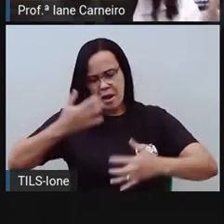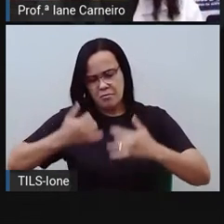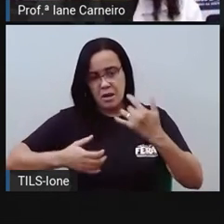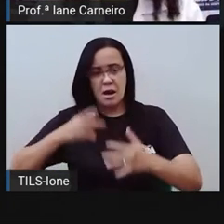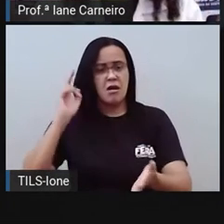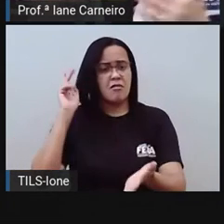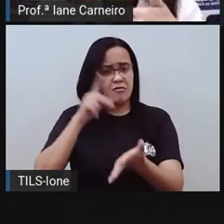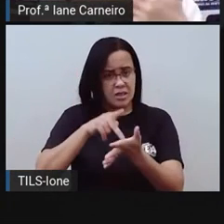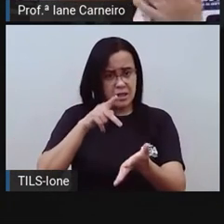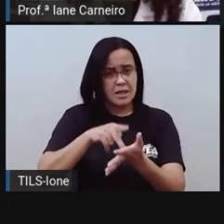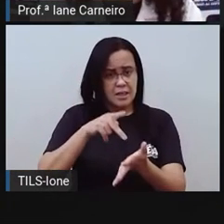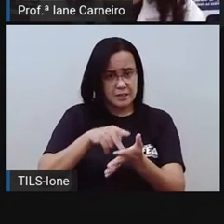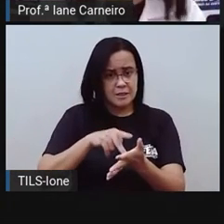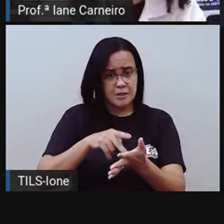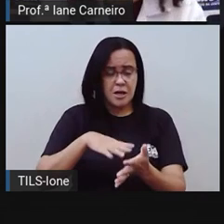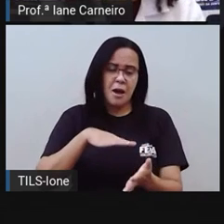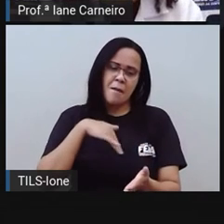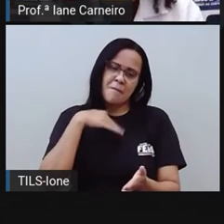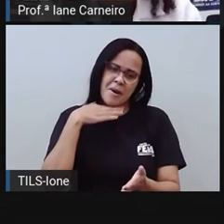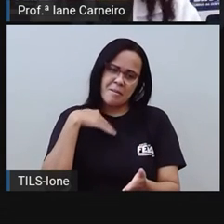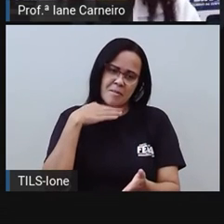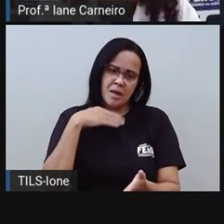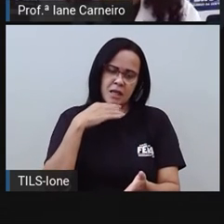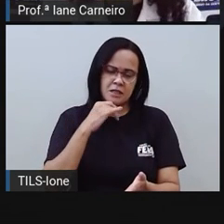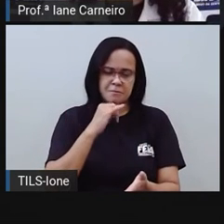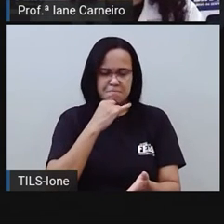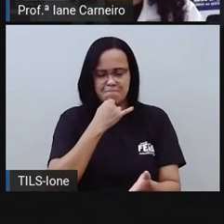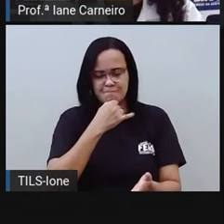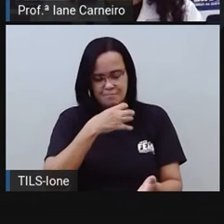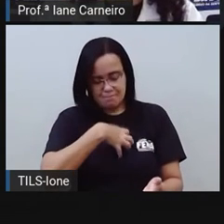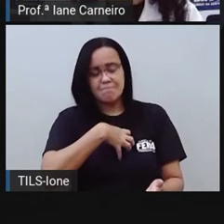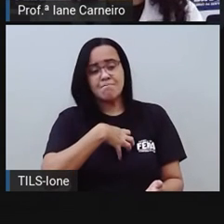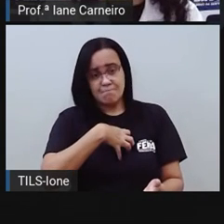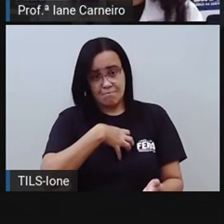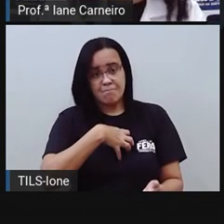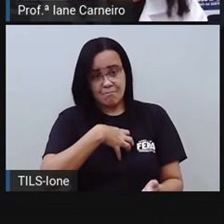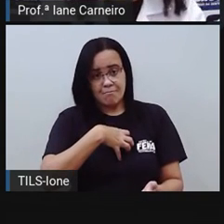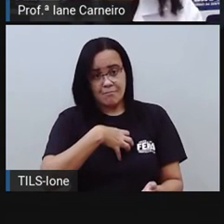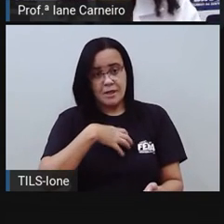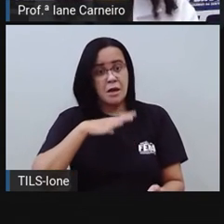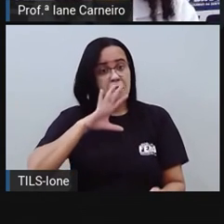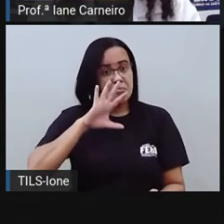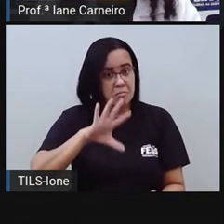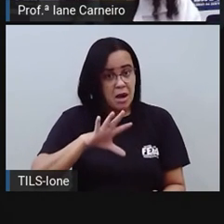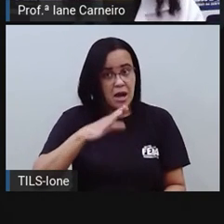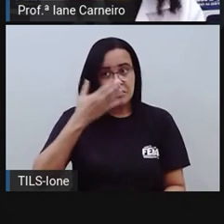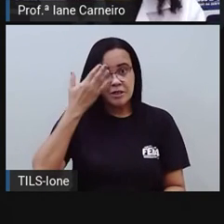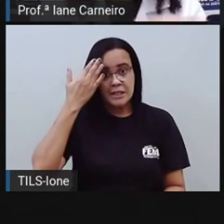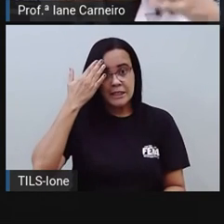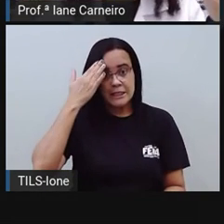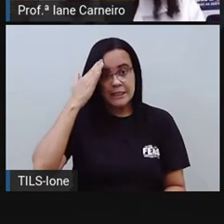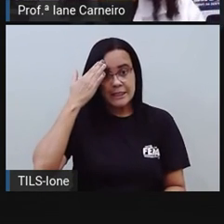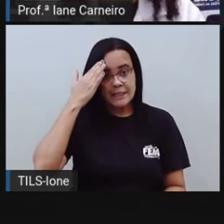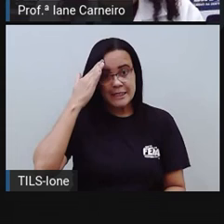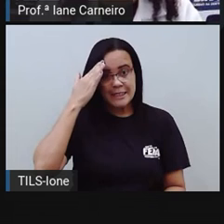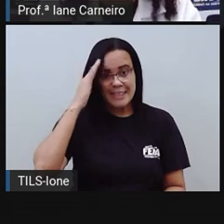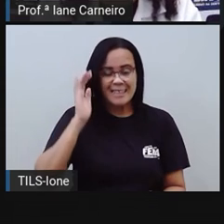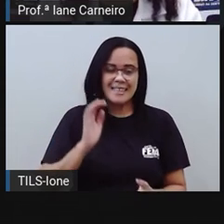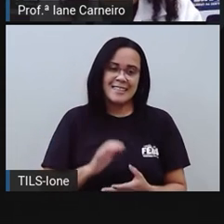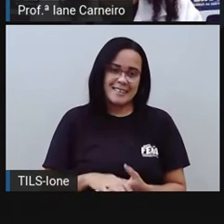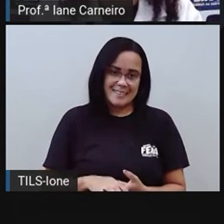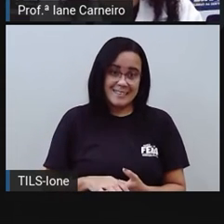a mamãe, ó, vai ficar triste, vai, né, porque quebrou o vaso dela, mas ela não vai